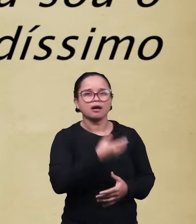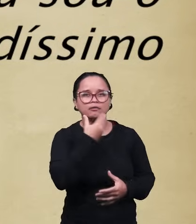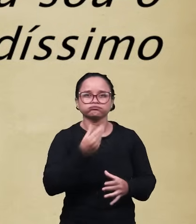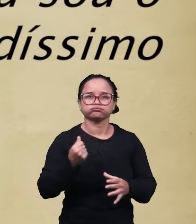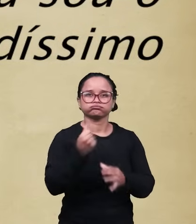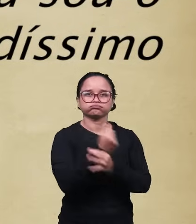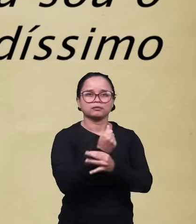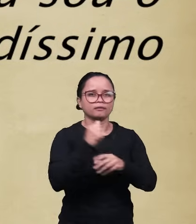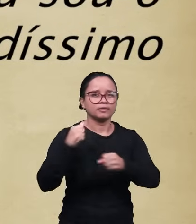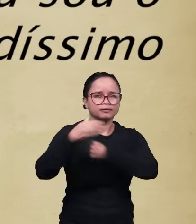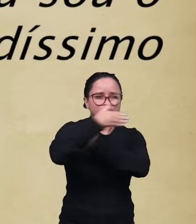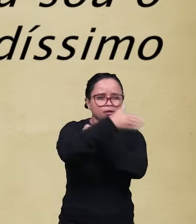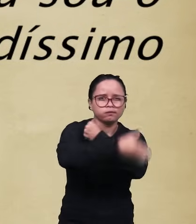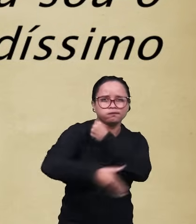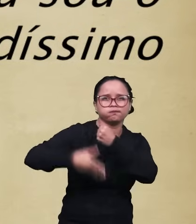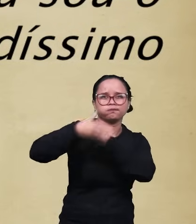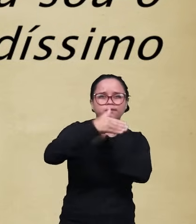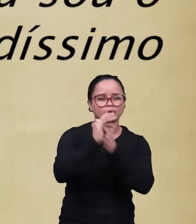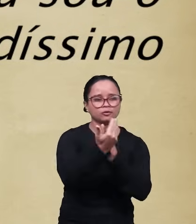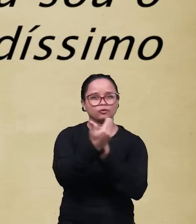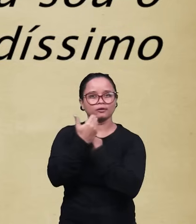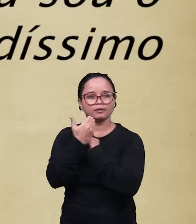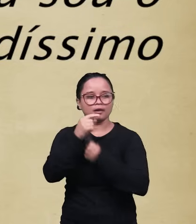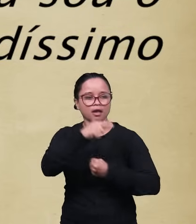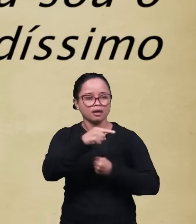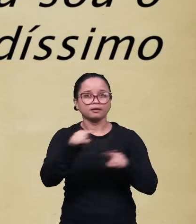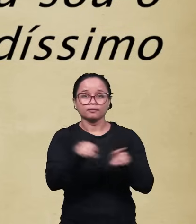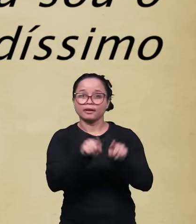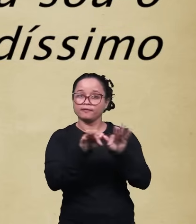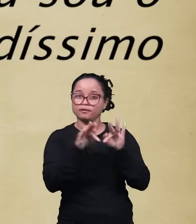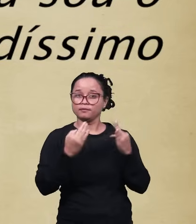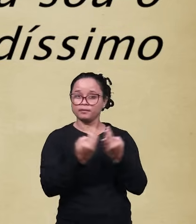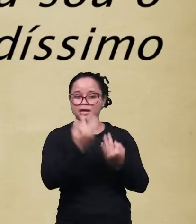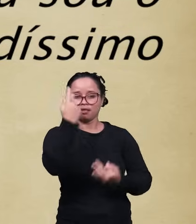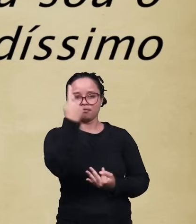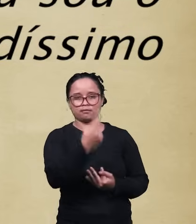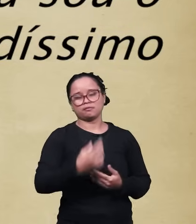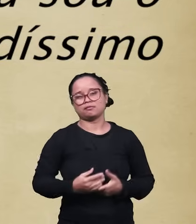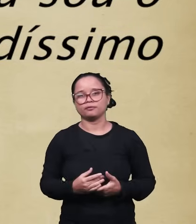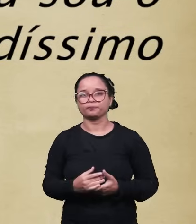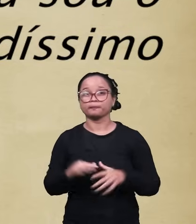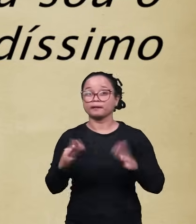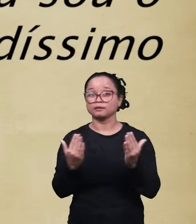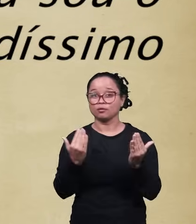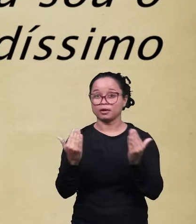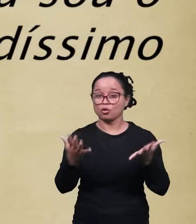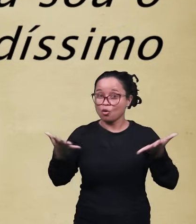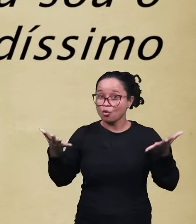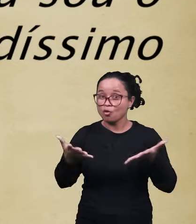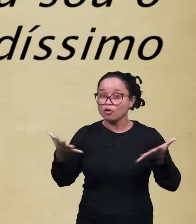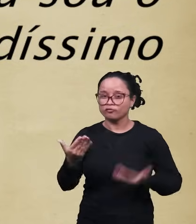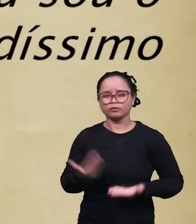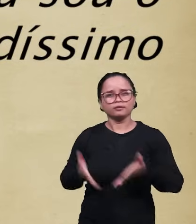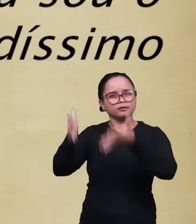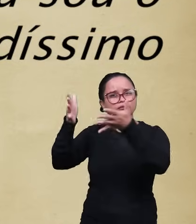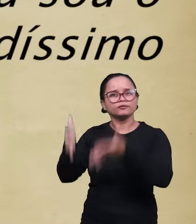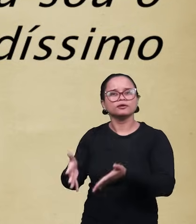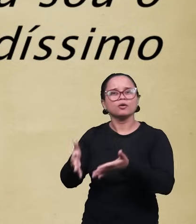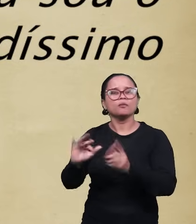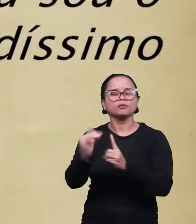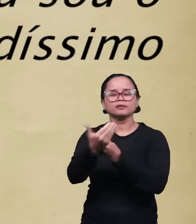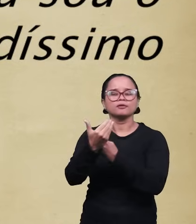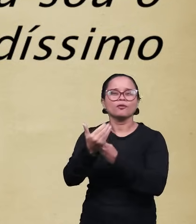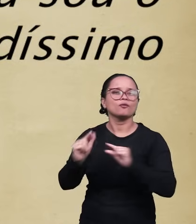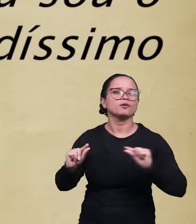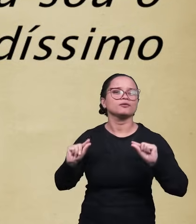a proteção para esconder ele e a casa dele. Nos dias de hoje, para a igreja fiel, qual é essa proteção?